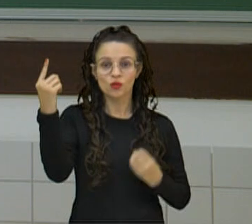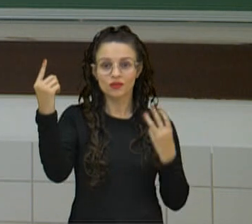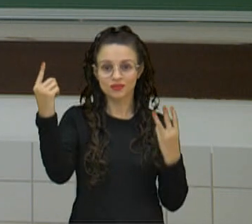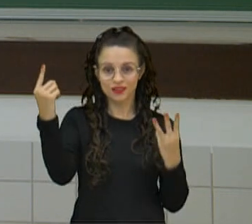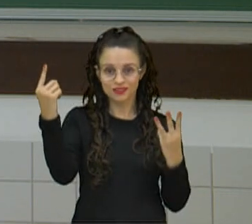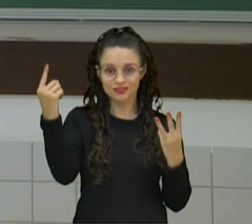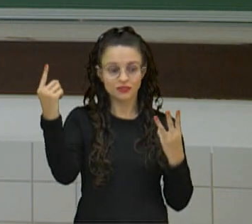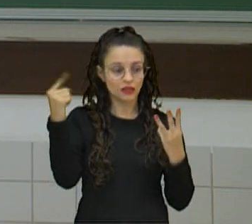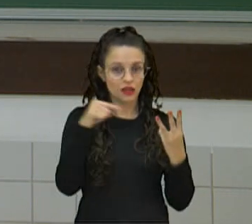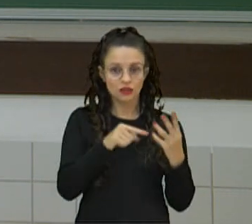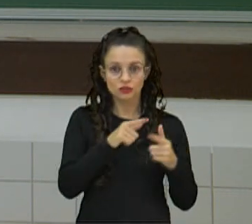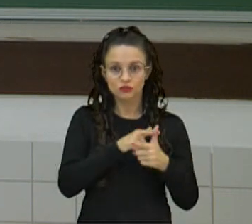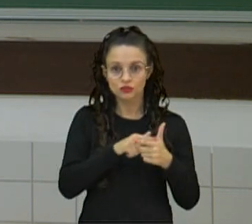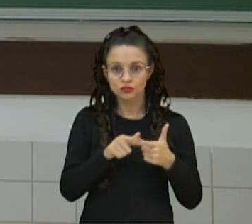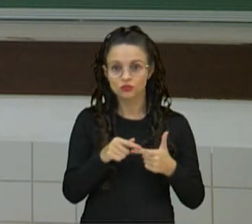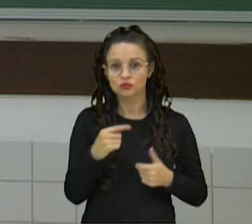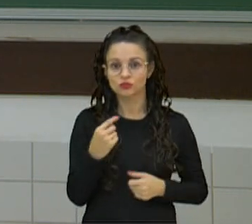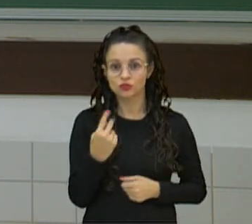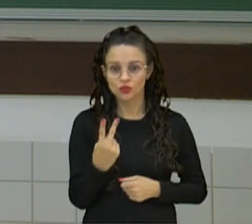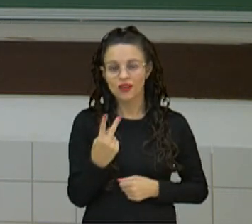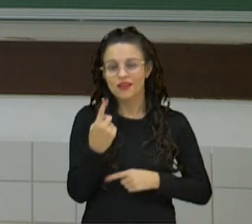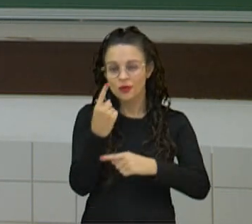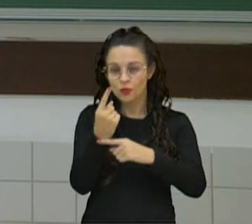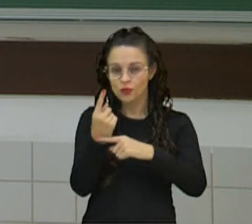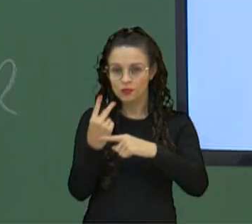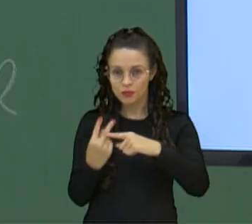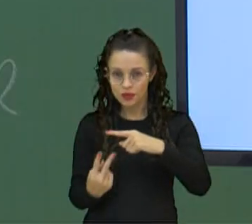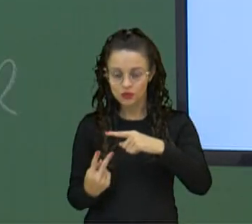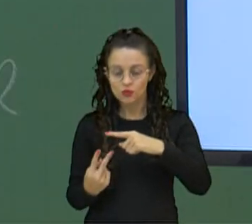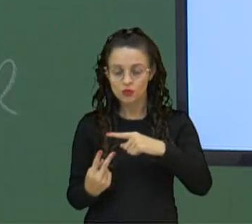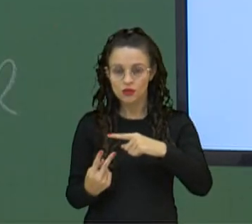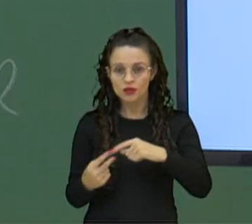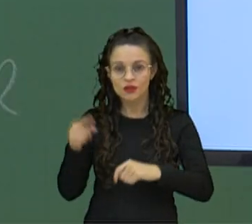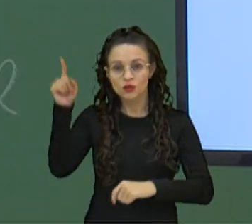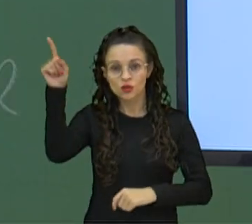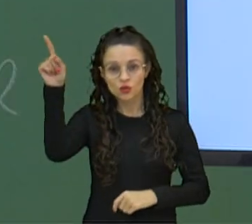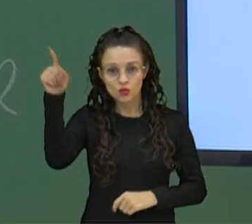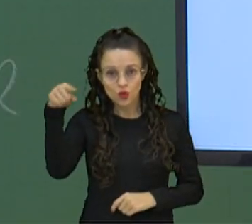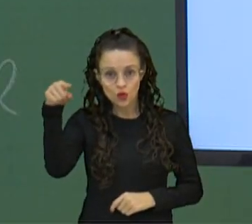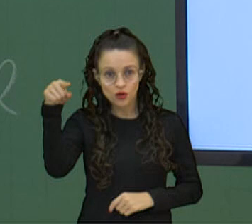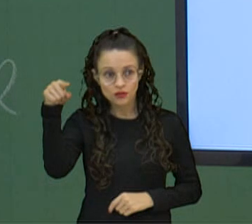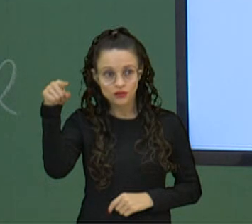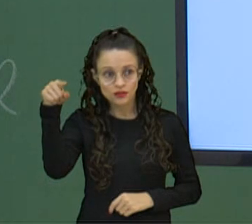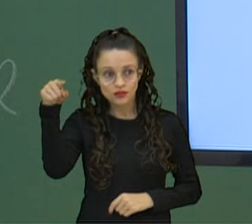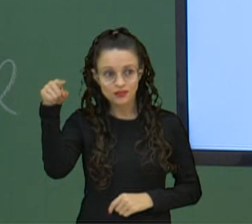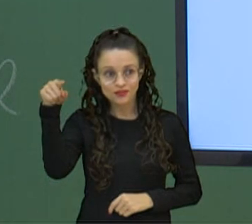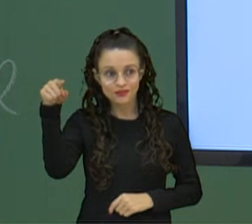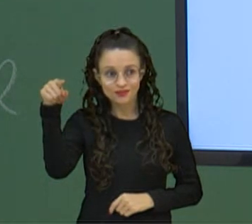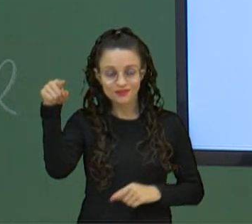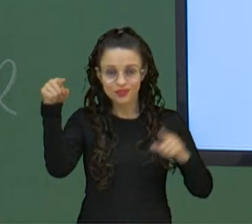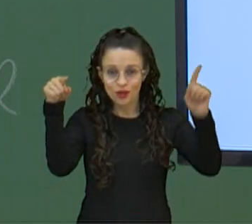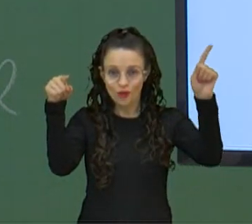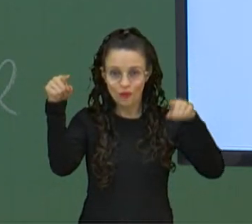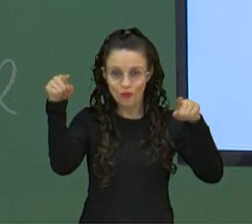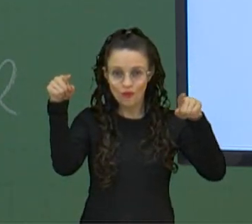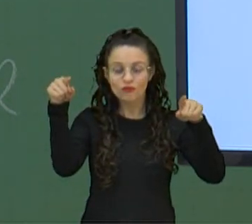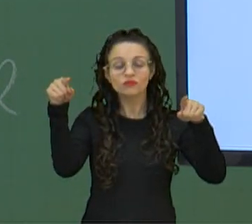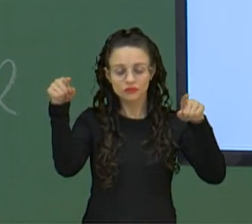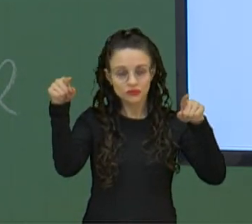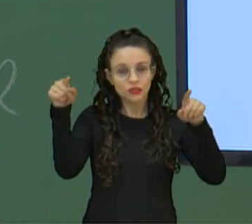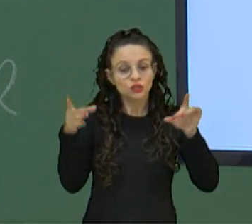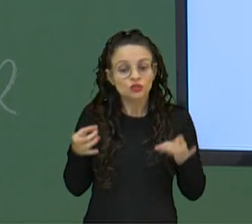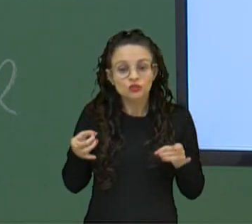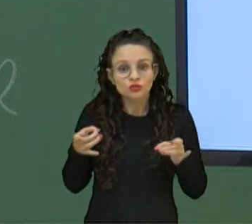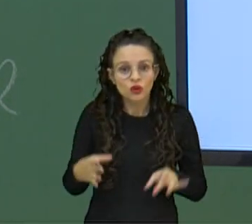por 2, que é a mesma coisa que 1,5. Tá? Então, se eu corto 1 daqui com 1 de lá, vai me